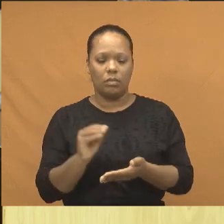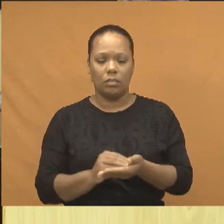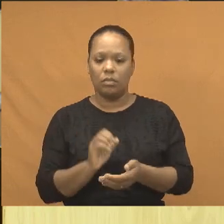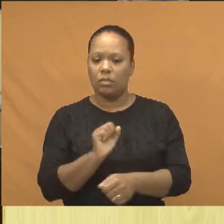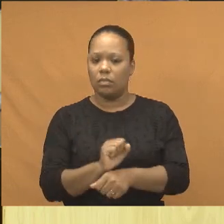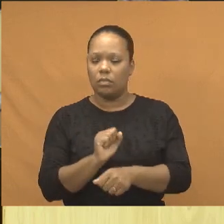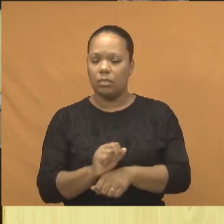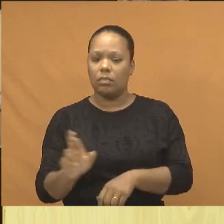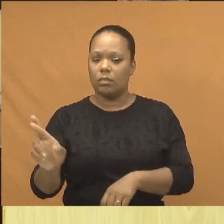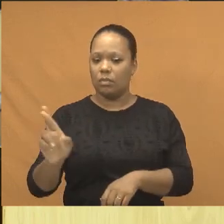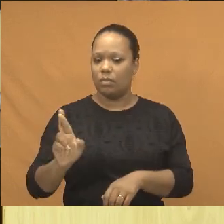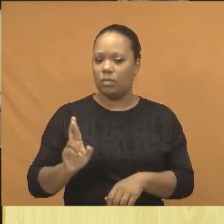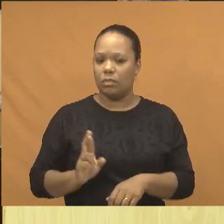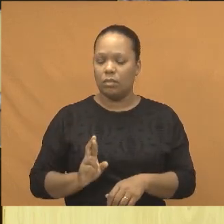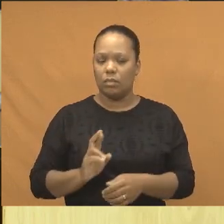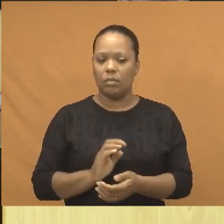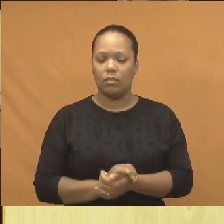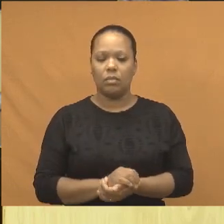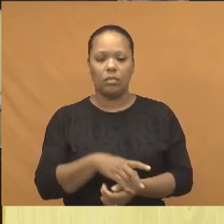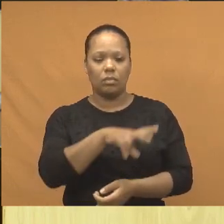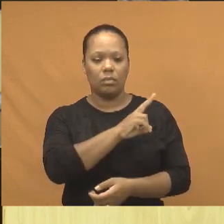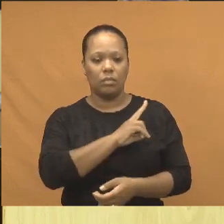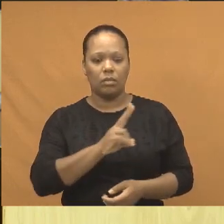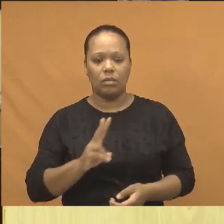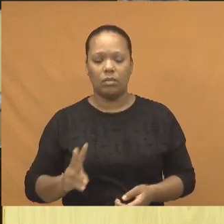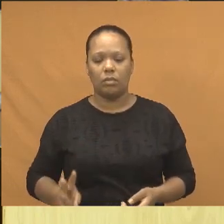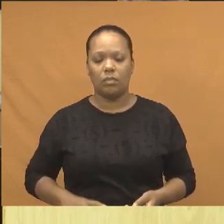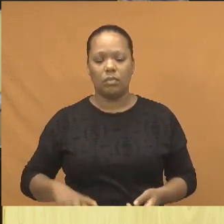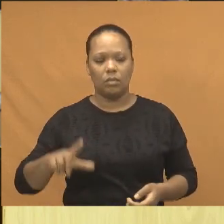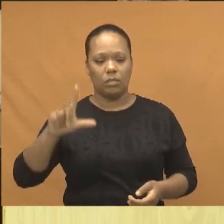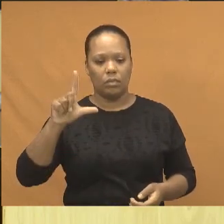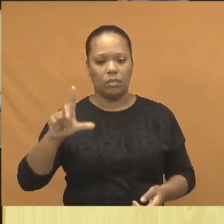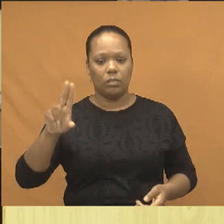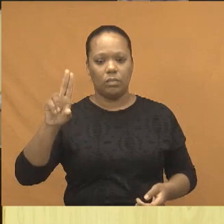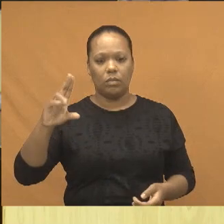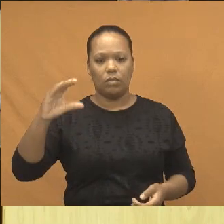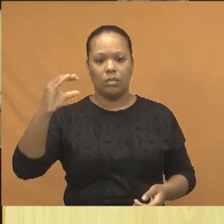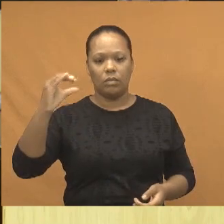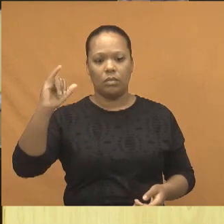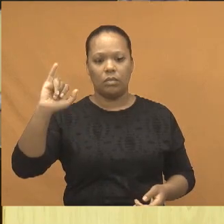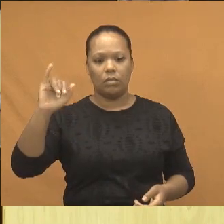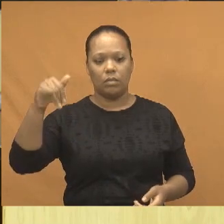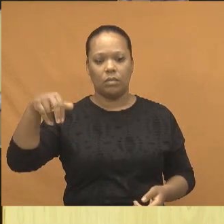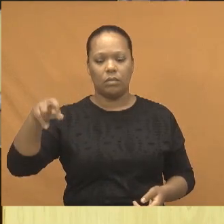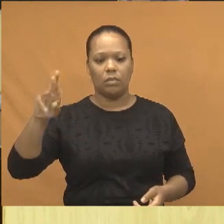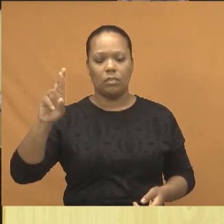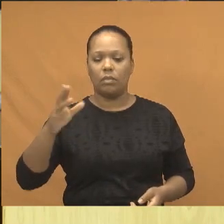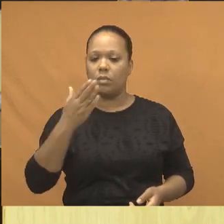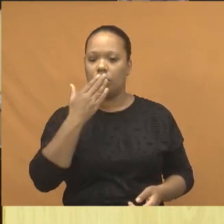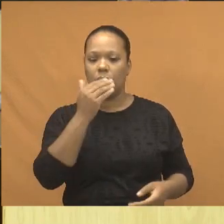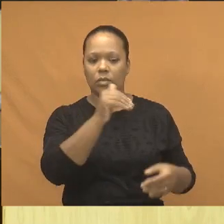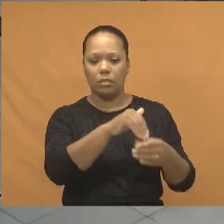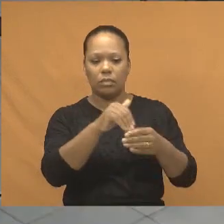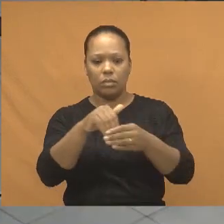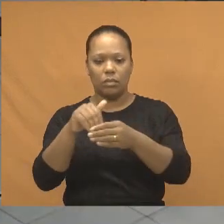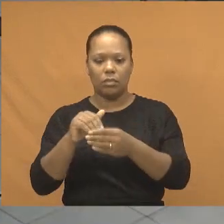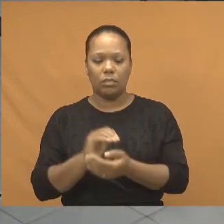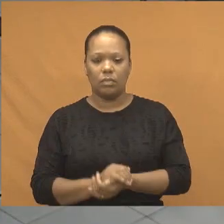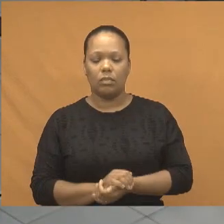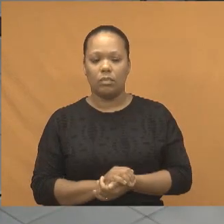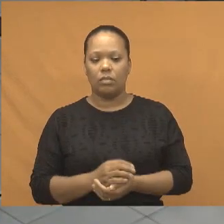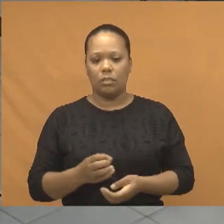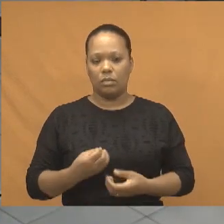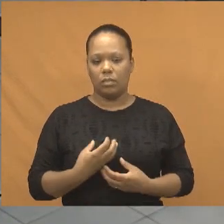aguardo de manifestação, subscrevemos. Vereadora Lucimar Ponciano, senhor presidente, foi solicitado votação. Esse pedido